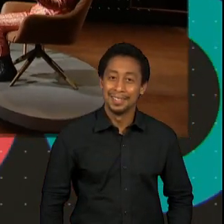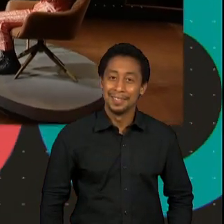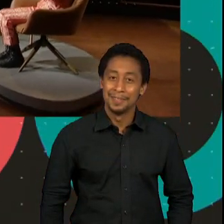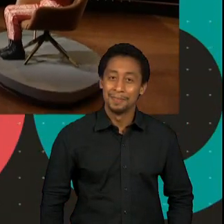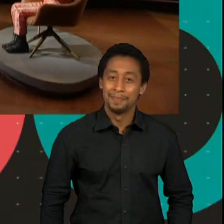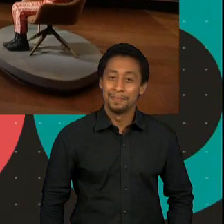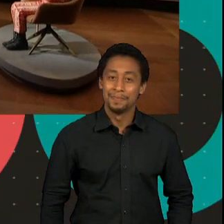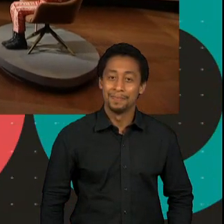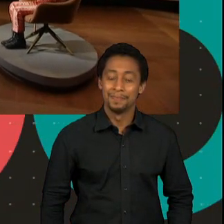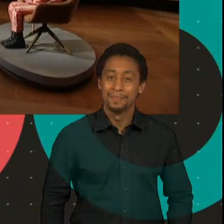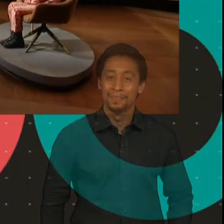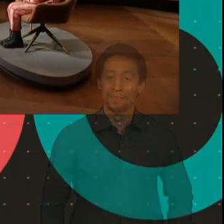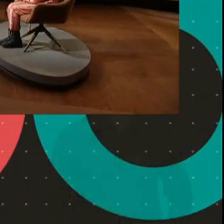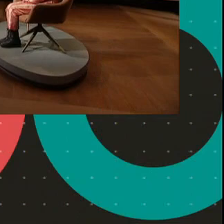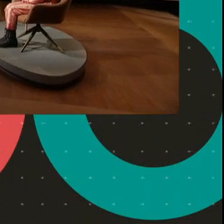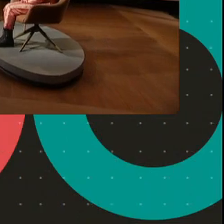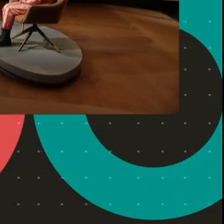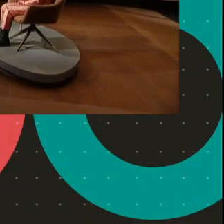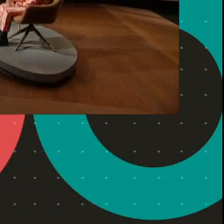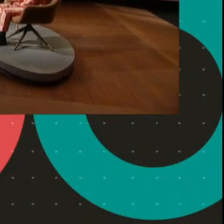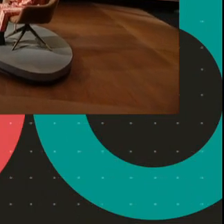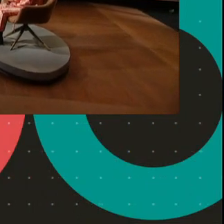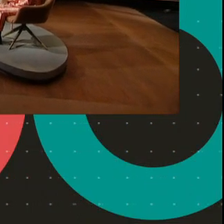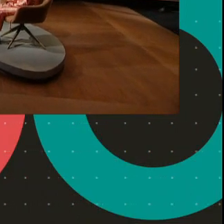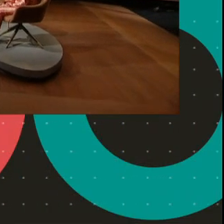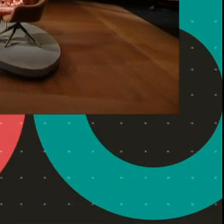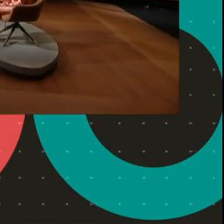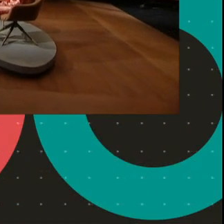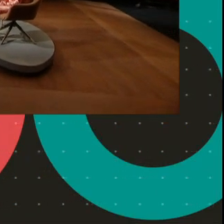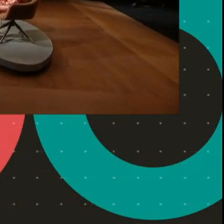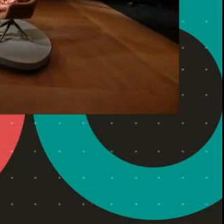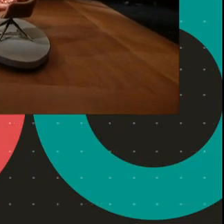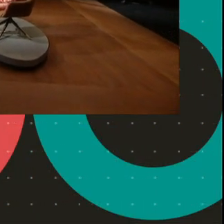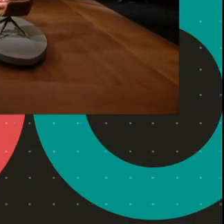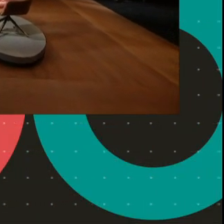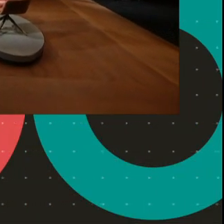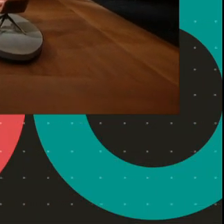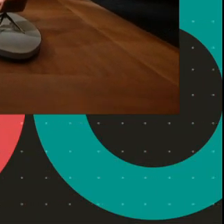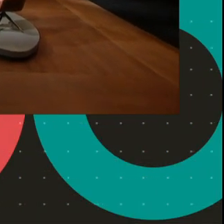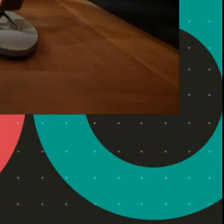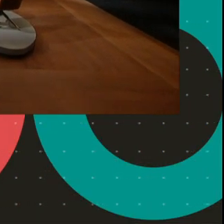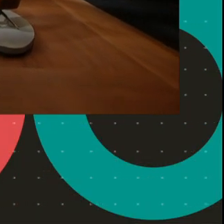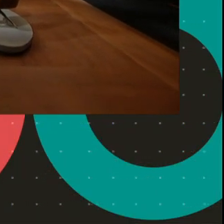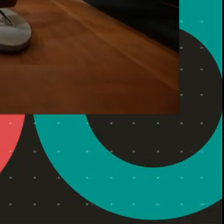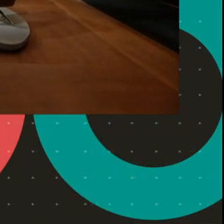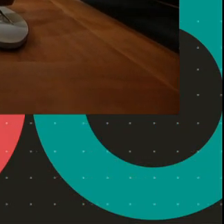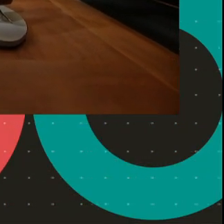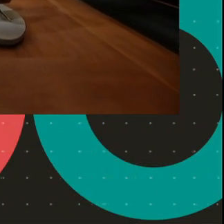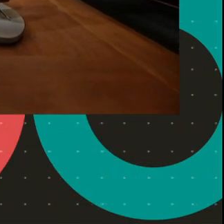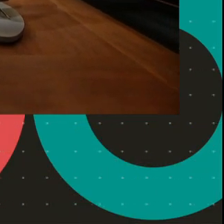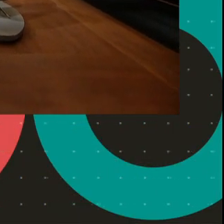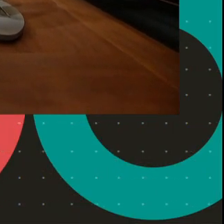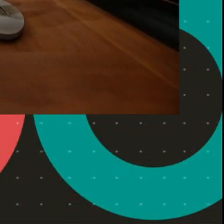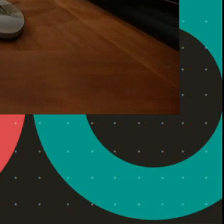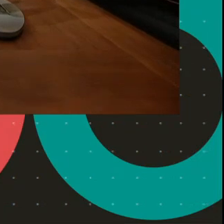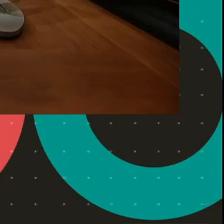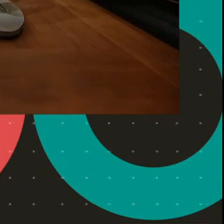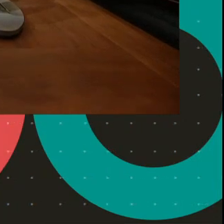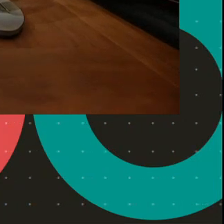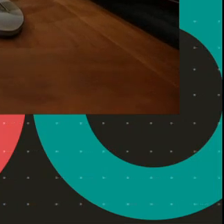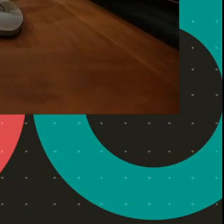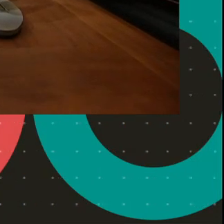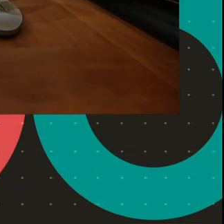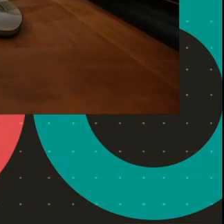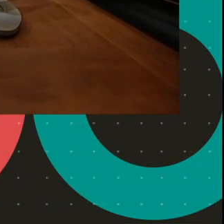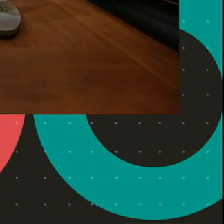Obrigada. Obrigado, Helena. Obrigada. Foi bom para você? Foi ótimo. Foi meio surpreendente, né? Porque na hora